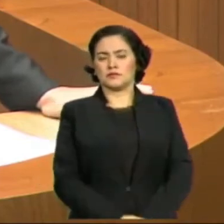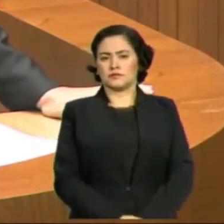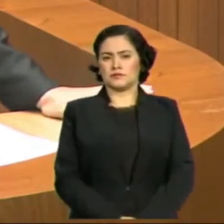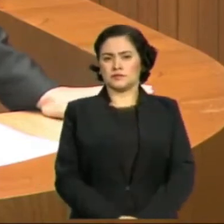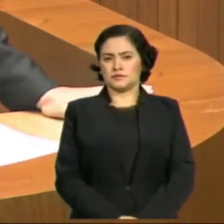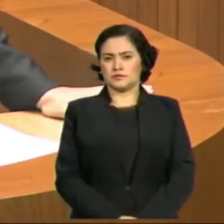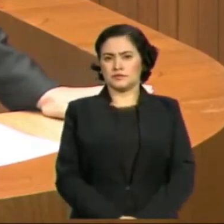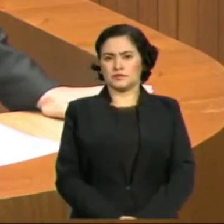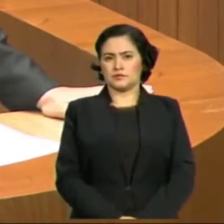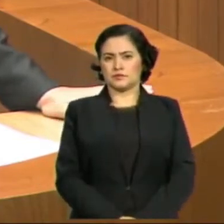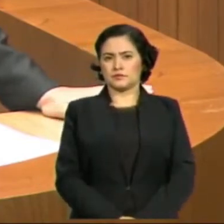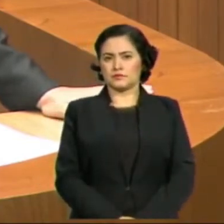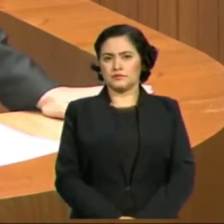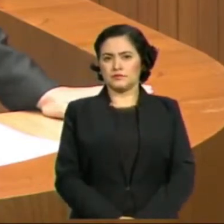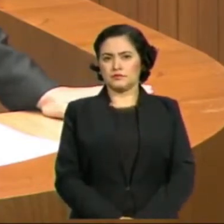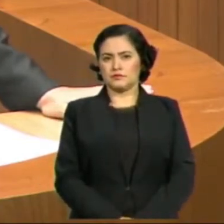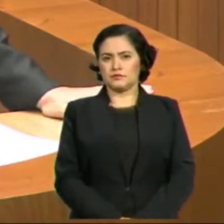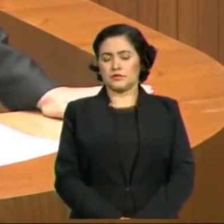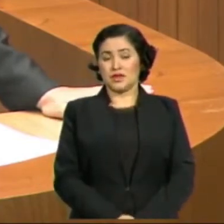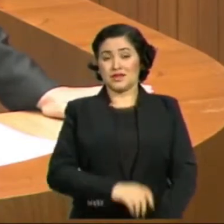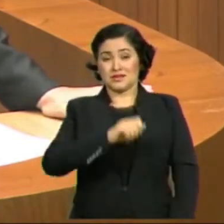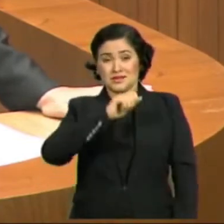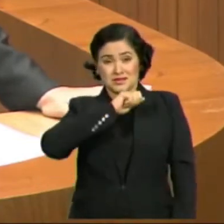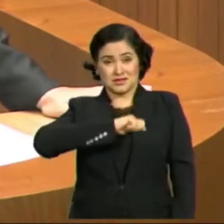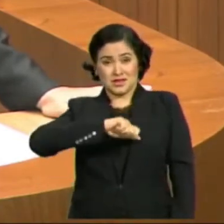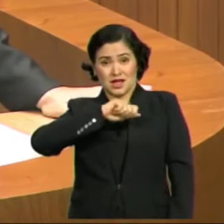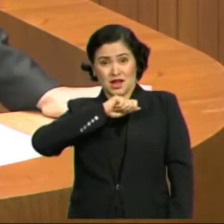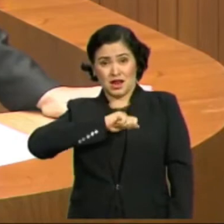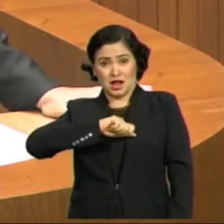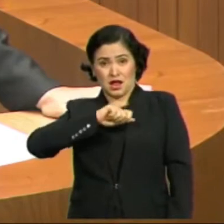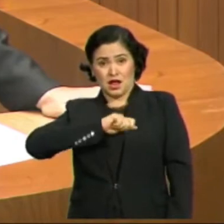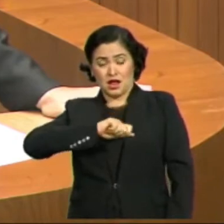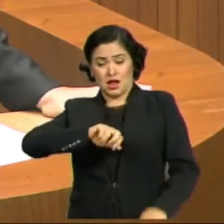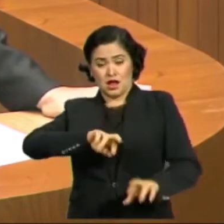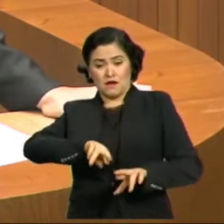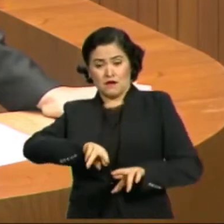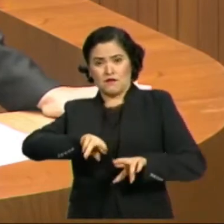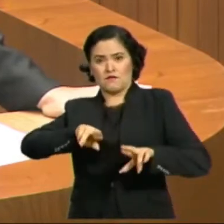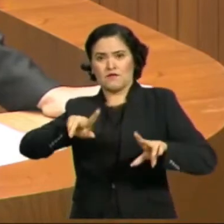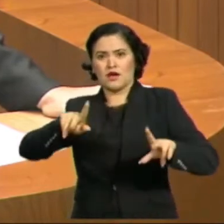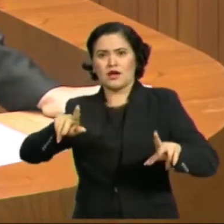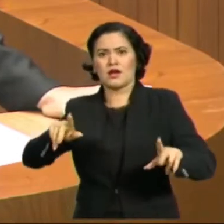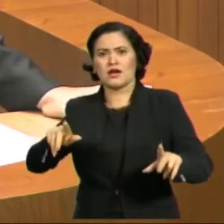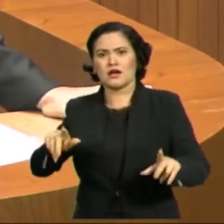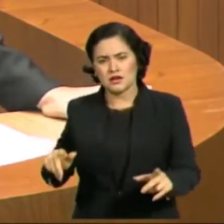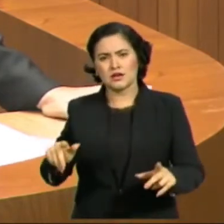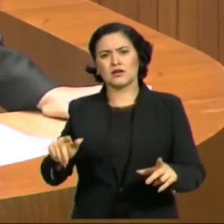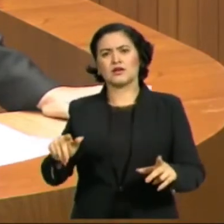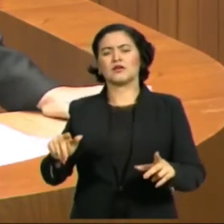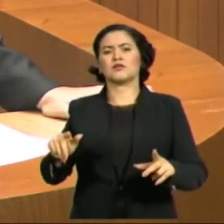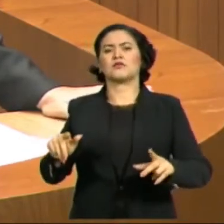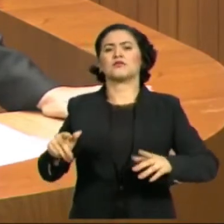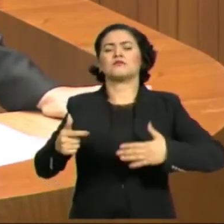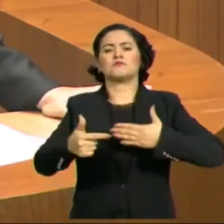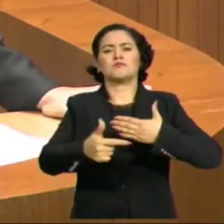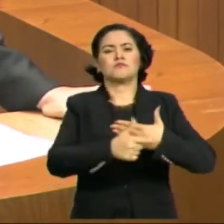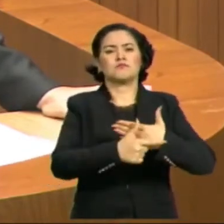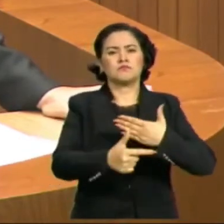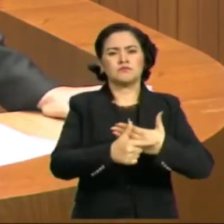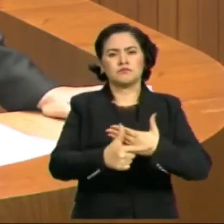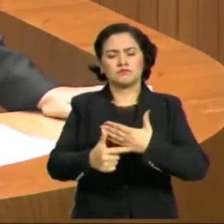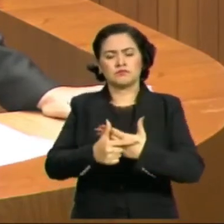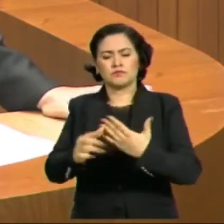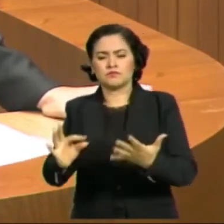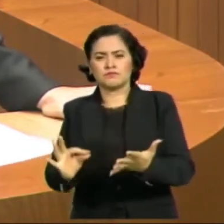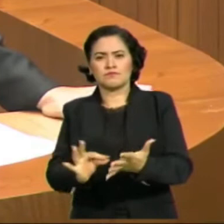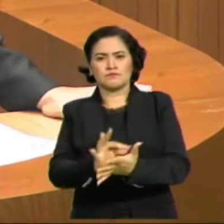proibição de diferença de salários, de exercício de funções e de critério de admissão